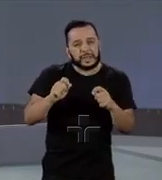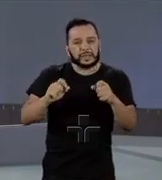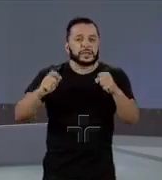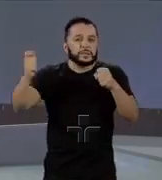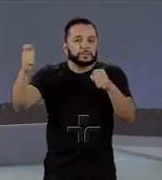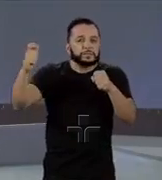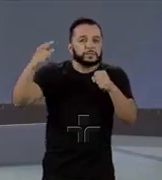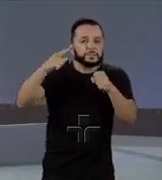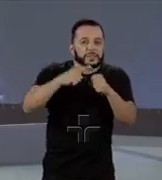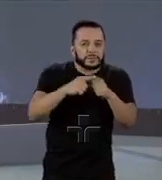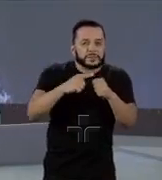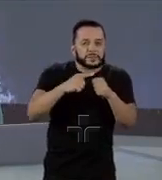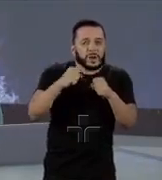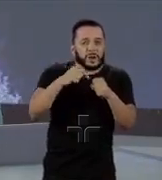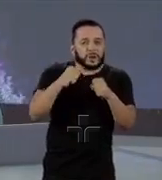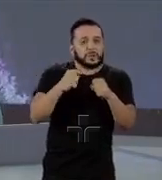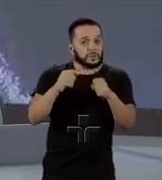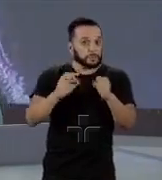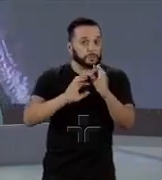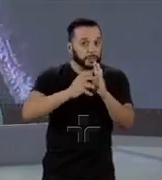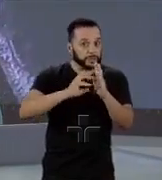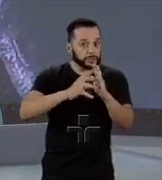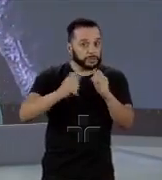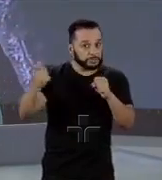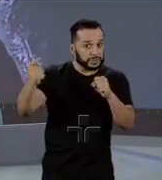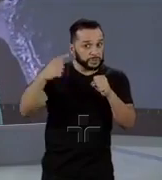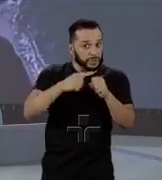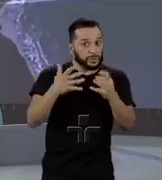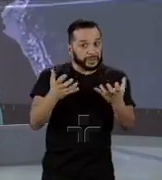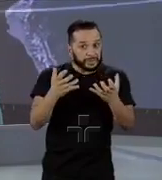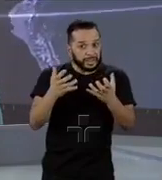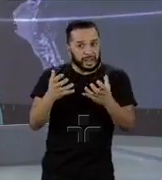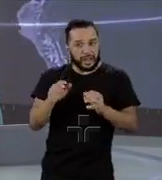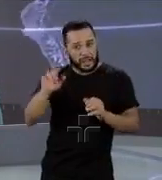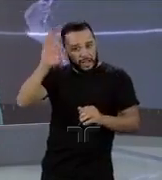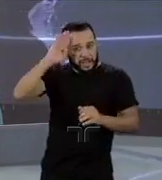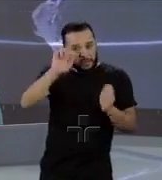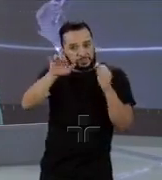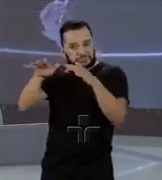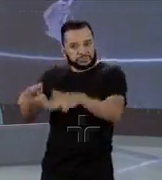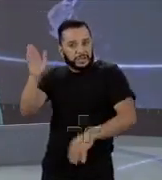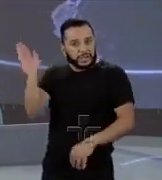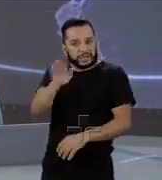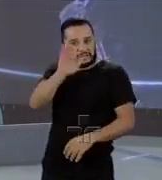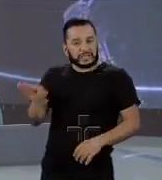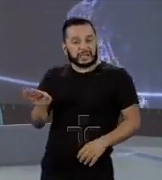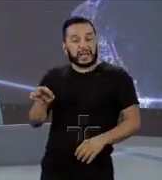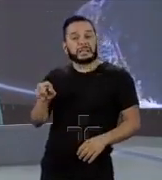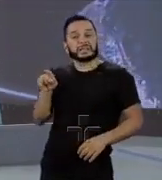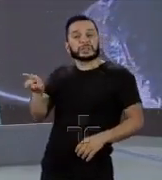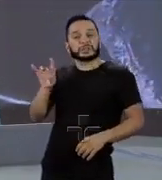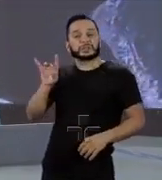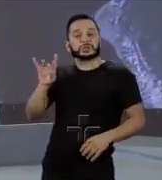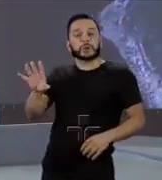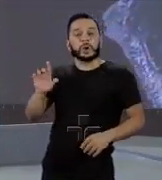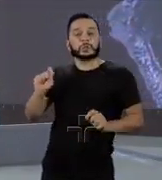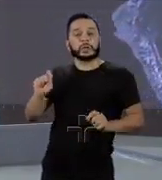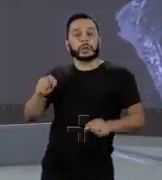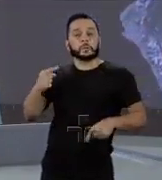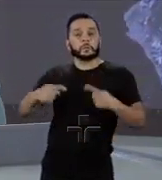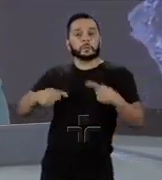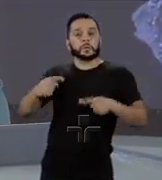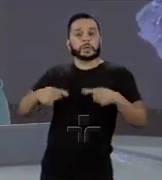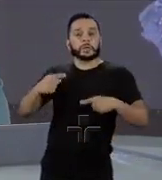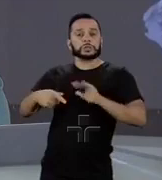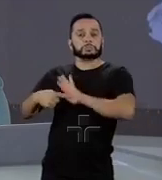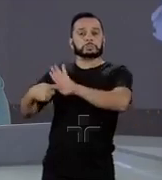de intervenção federal. O partido afirma que a intervenção é inadequada e tem apenas caráter eleitoral. Ainda não há data